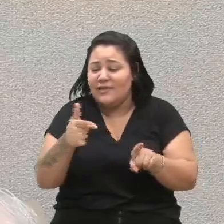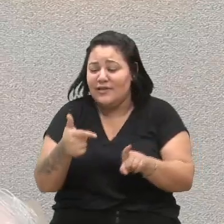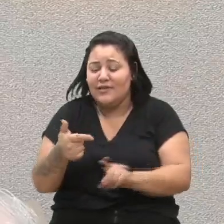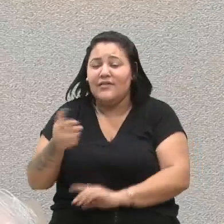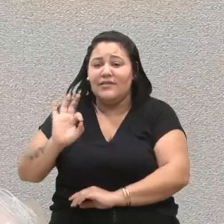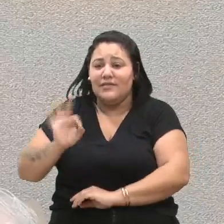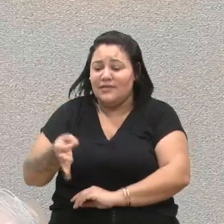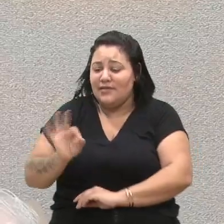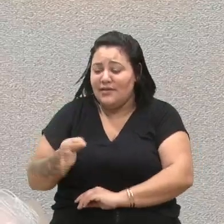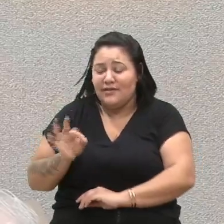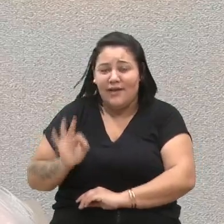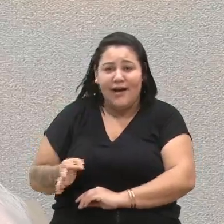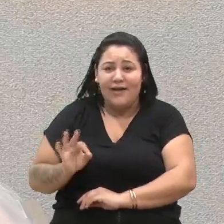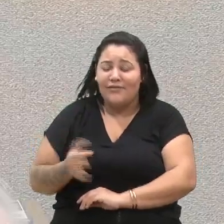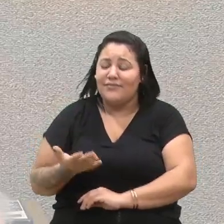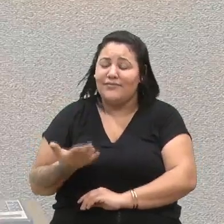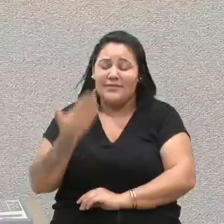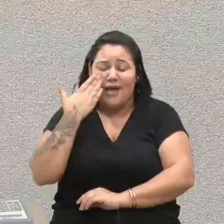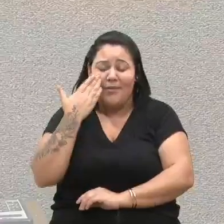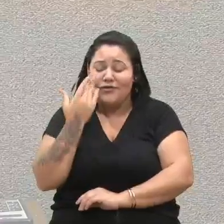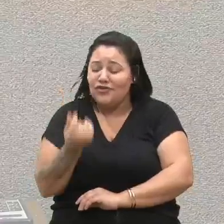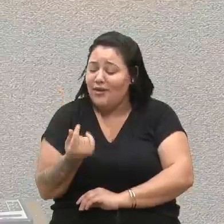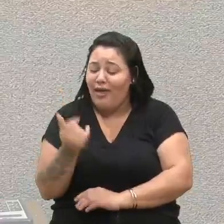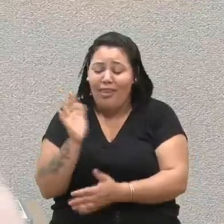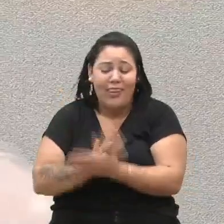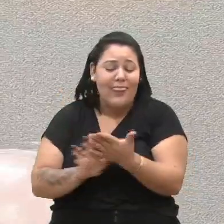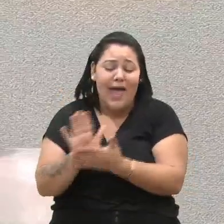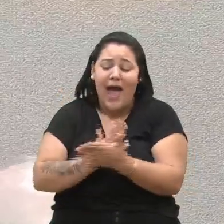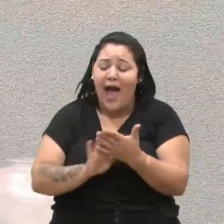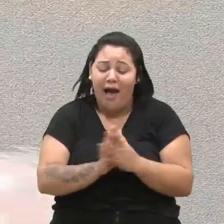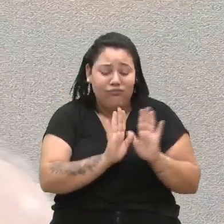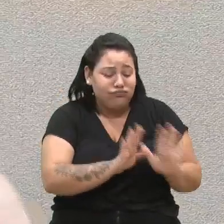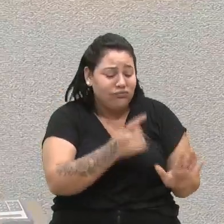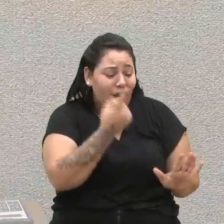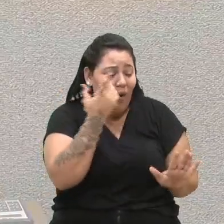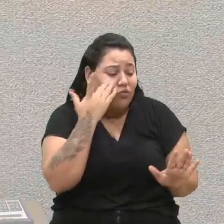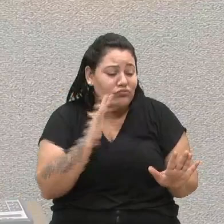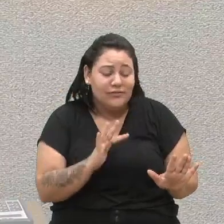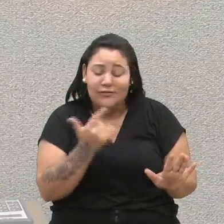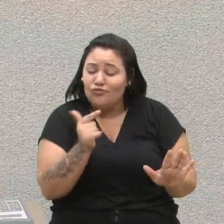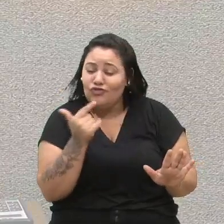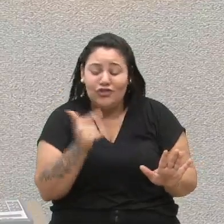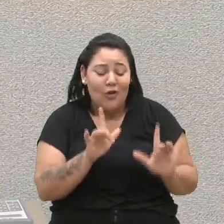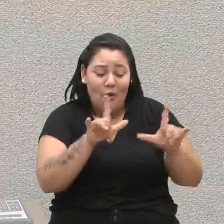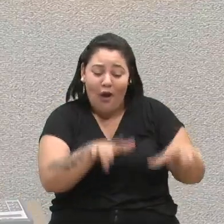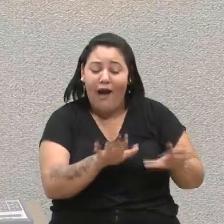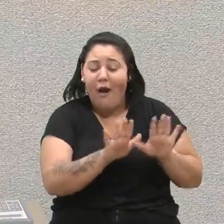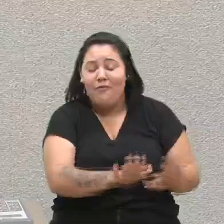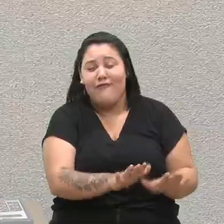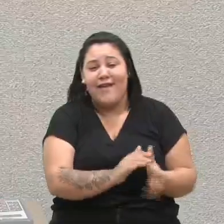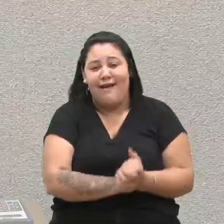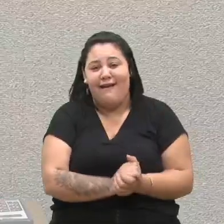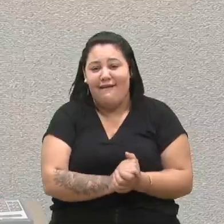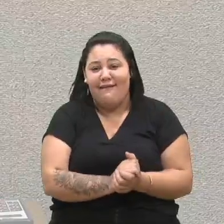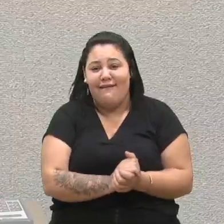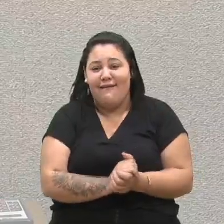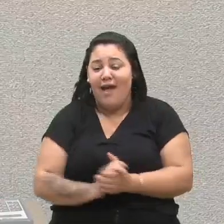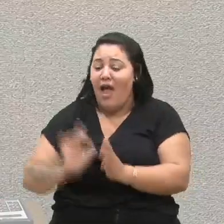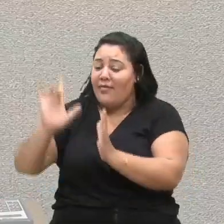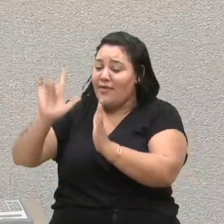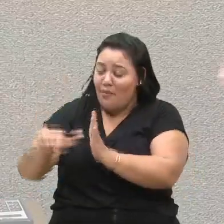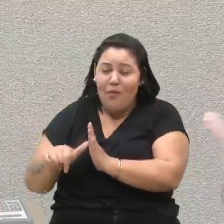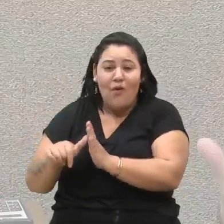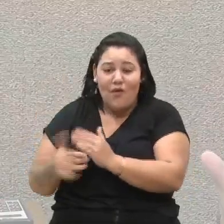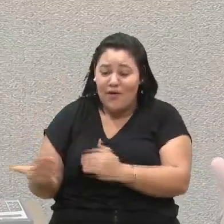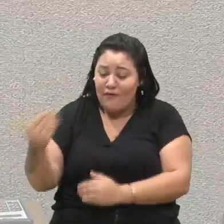na rua, vereador Felipe, durante um dia, porque ele não tinha onde ficar. E depois, né, ele veio para cá